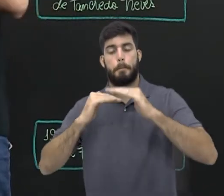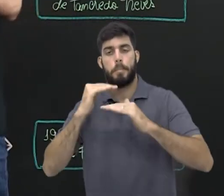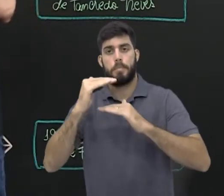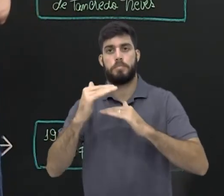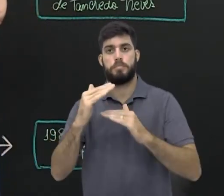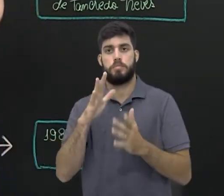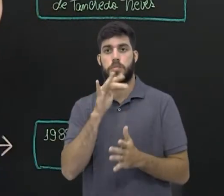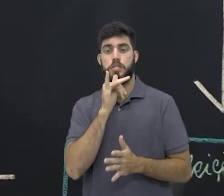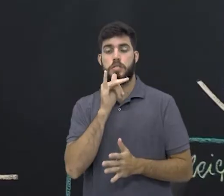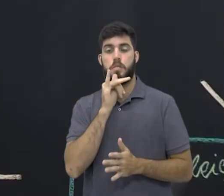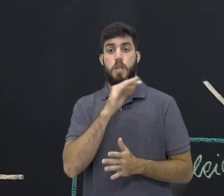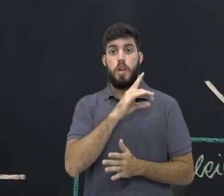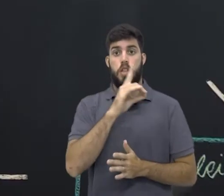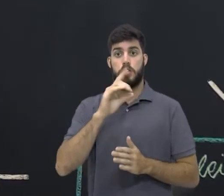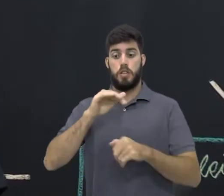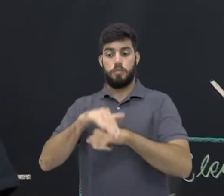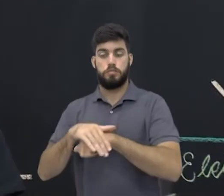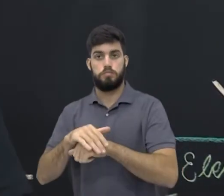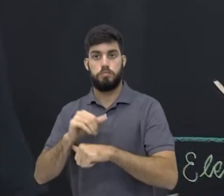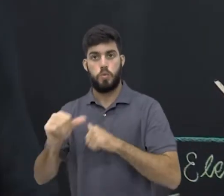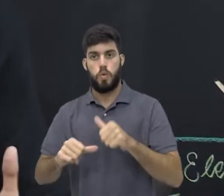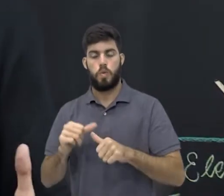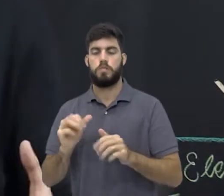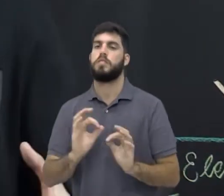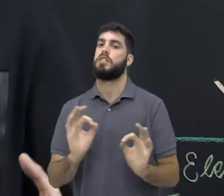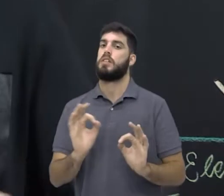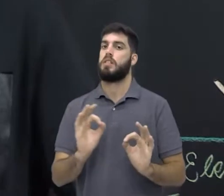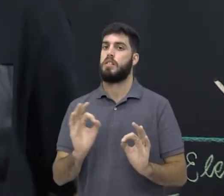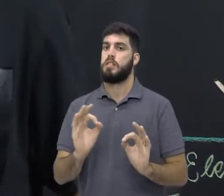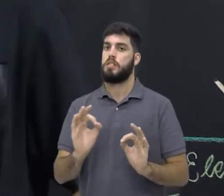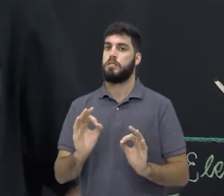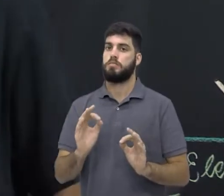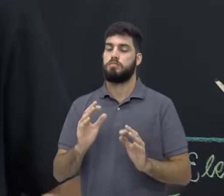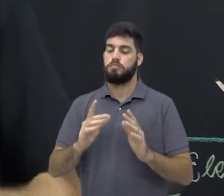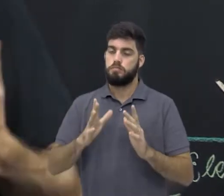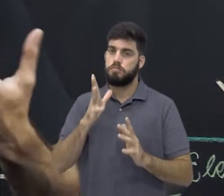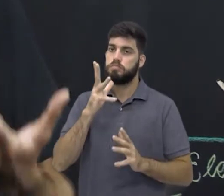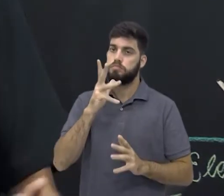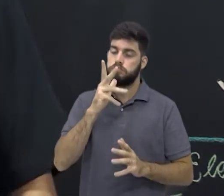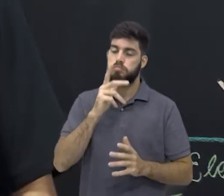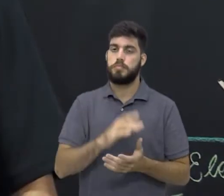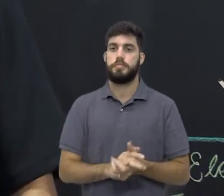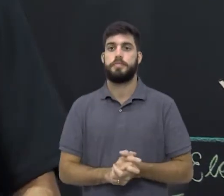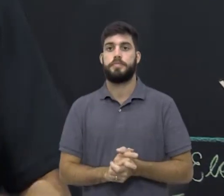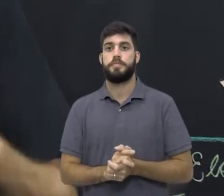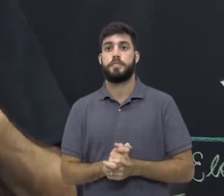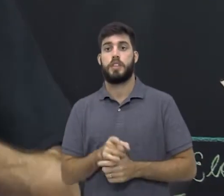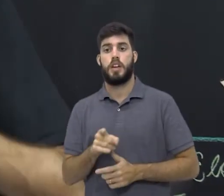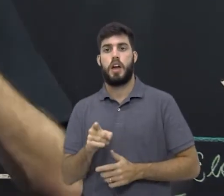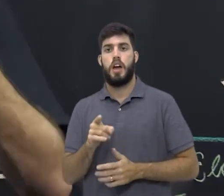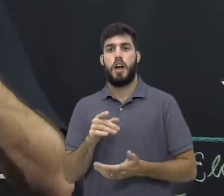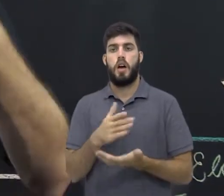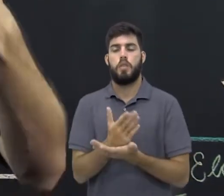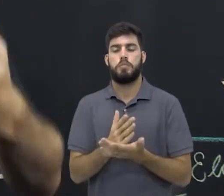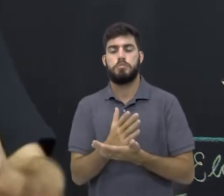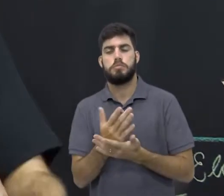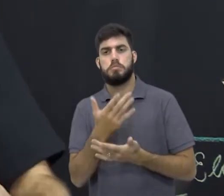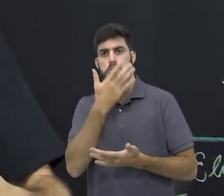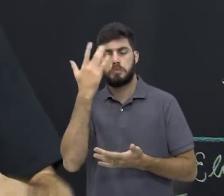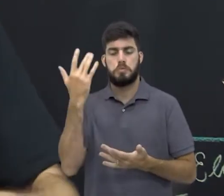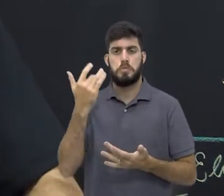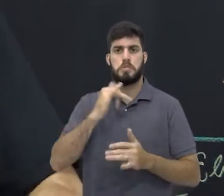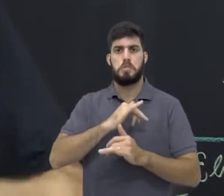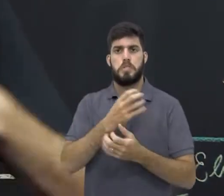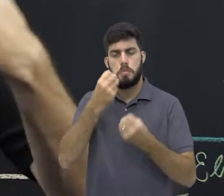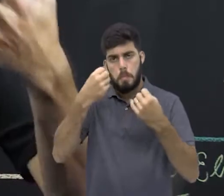do dia para a noite. Alguns historiadores, por exemplo, falam que o Brasil só se tornou uma democracia, na verdade, em 1988, quando